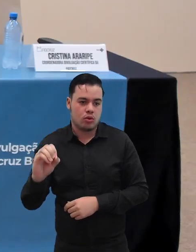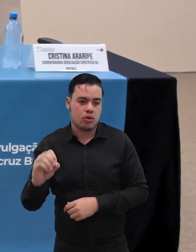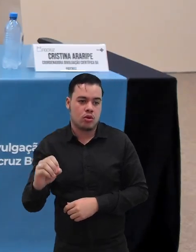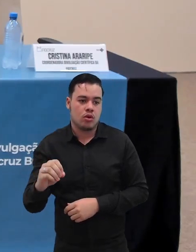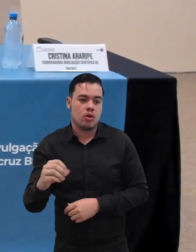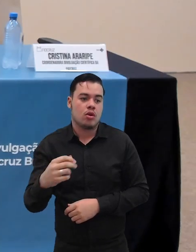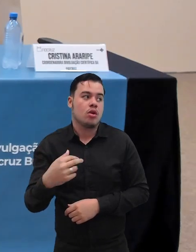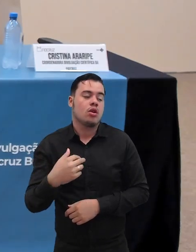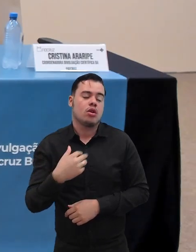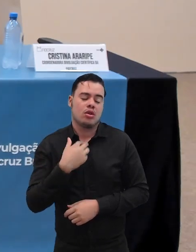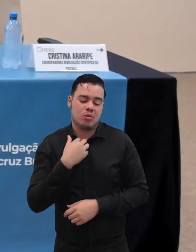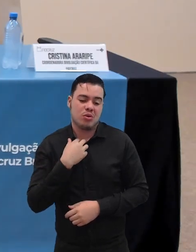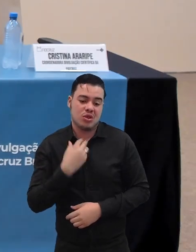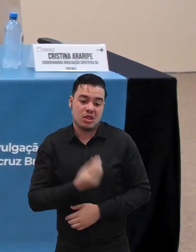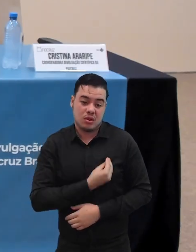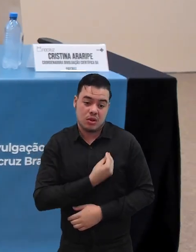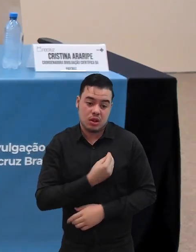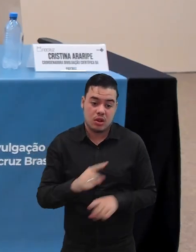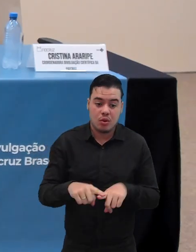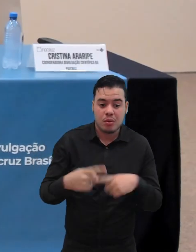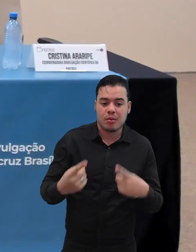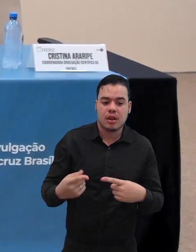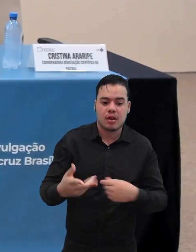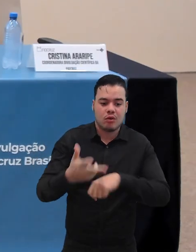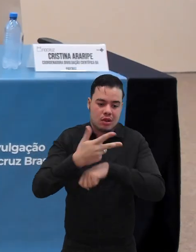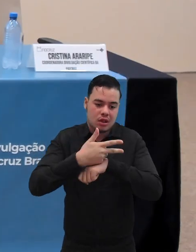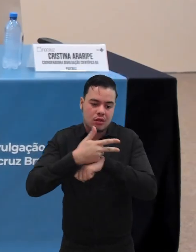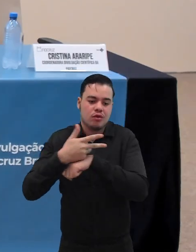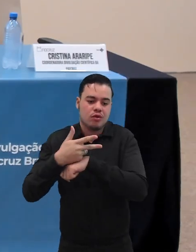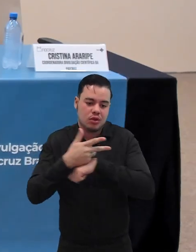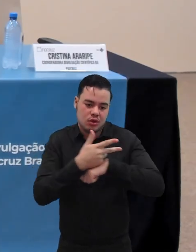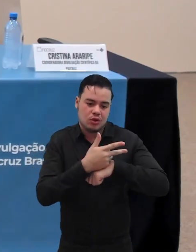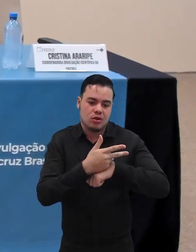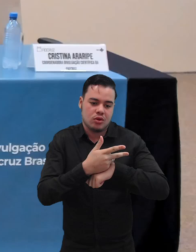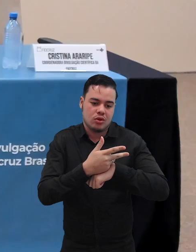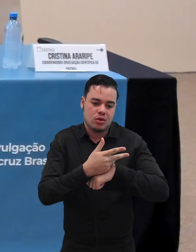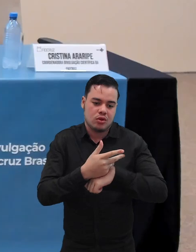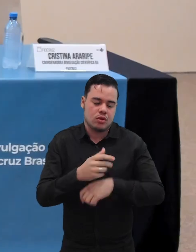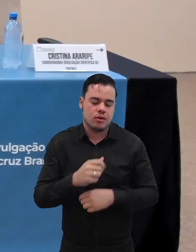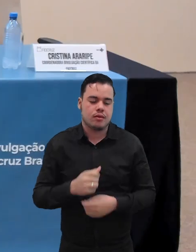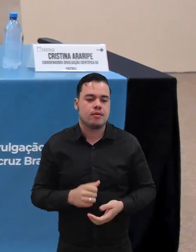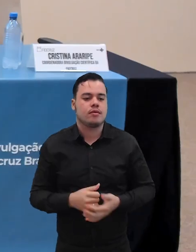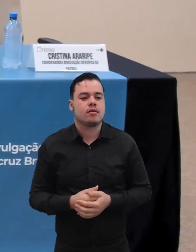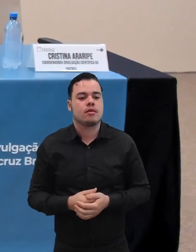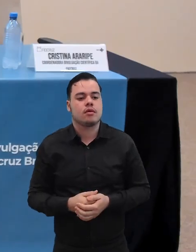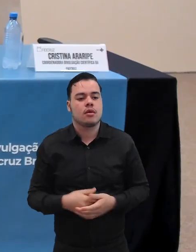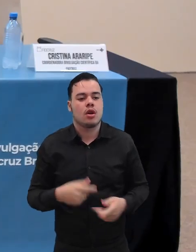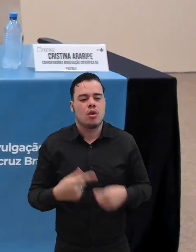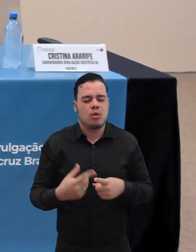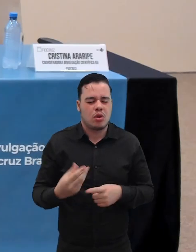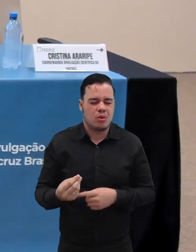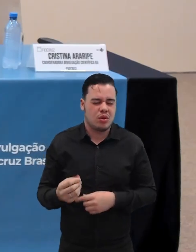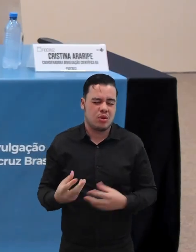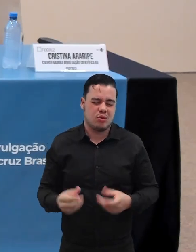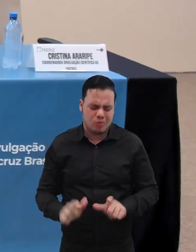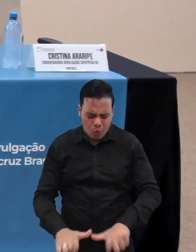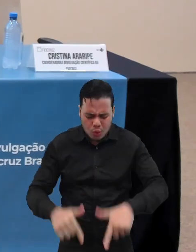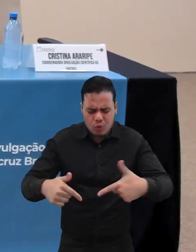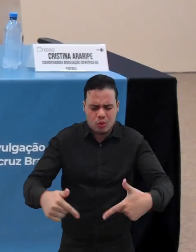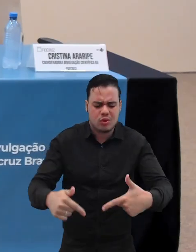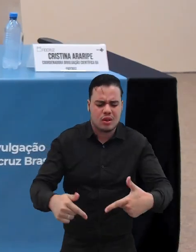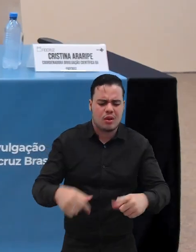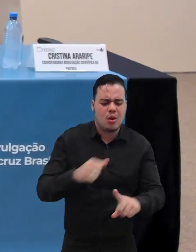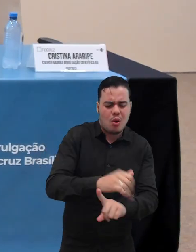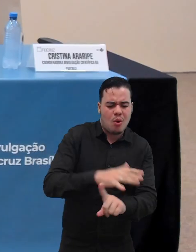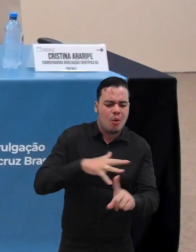por uma questão de saúde, mas vai entrar com a gente pelo Zoom, para ela também fazer uma palavra e marcar esse nosso momento, porque é um momento de luta pela popularização